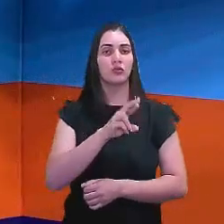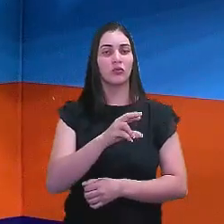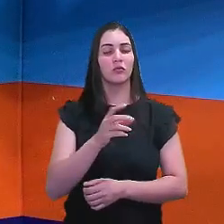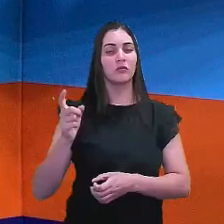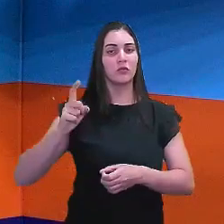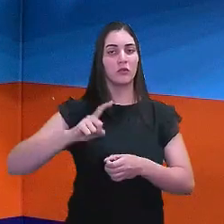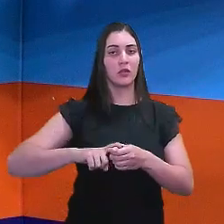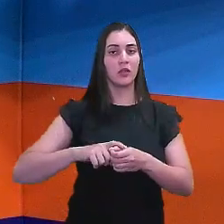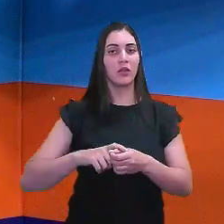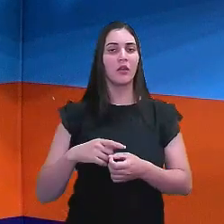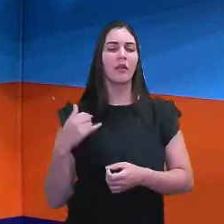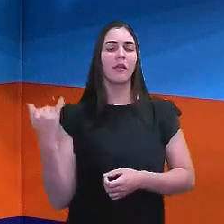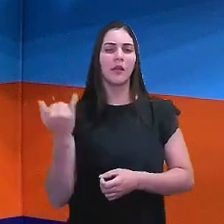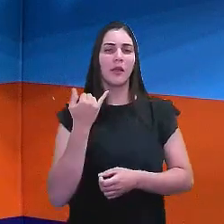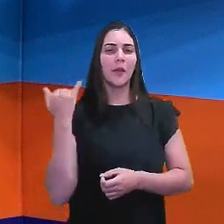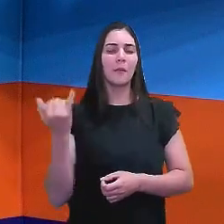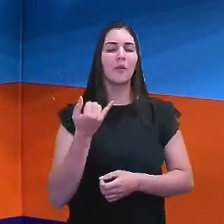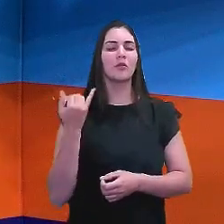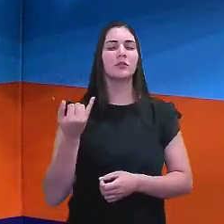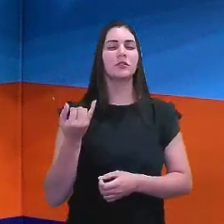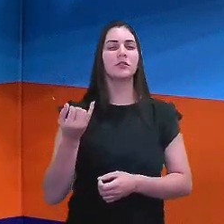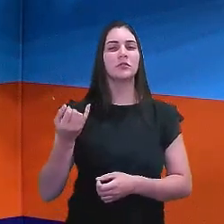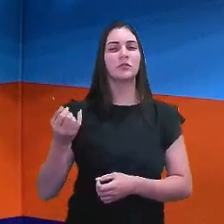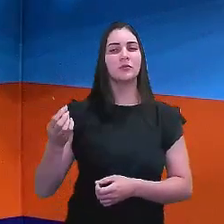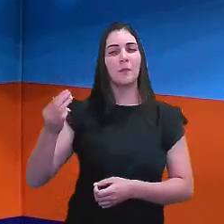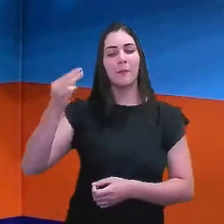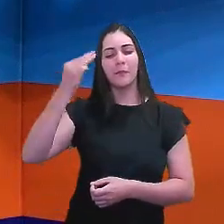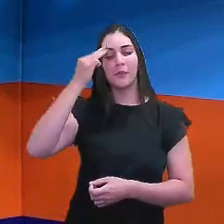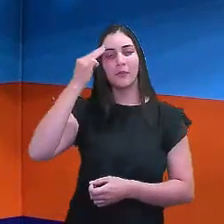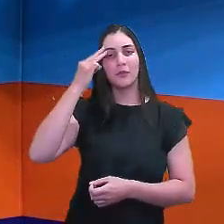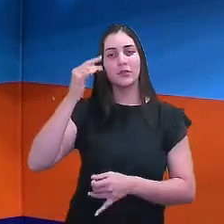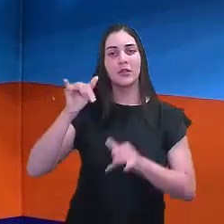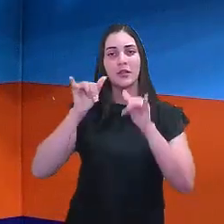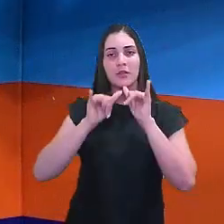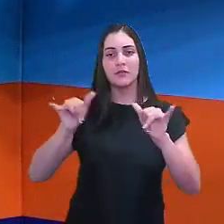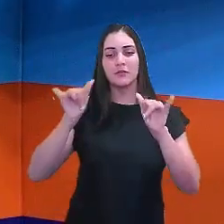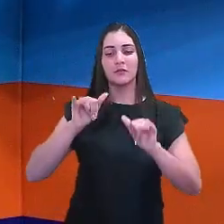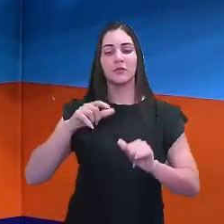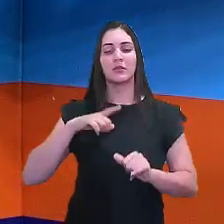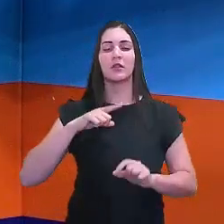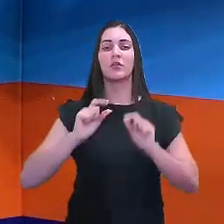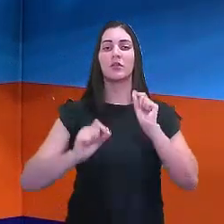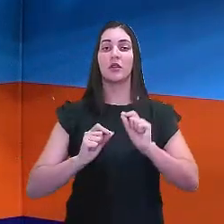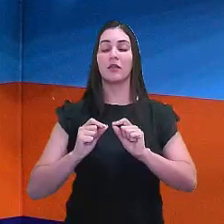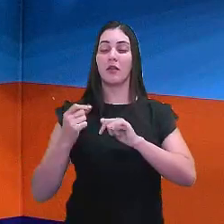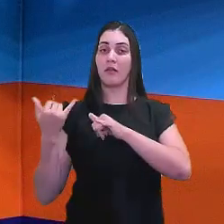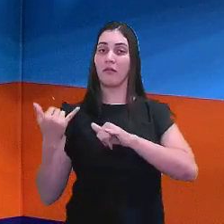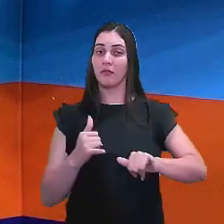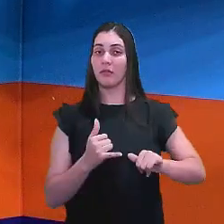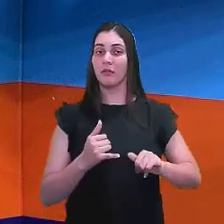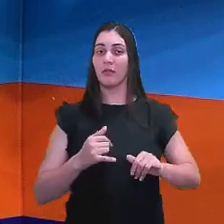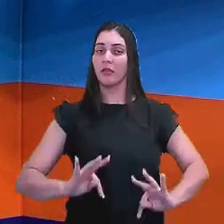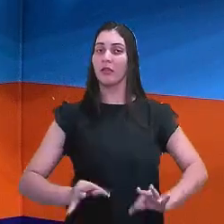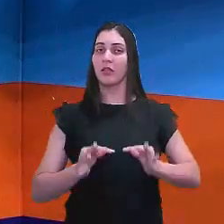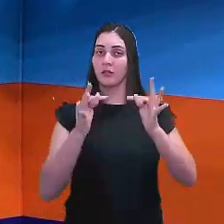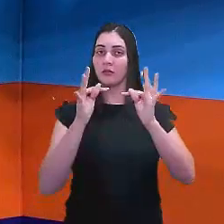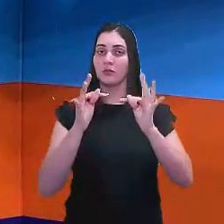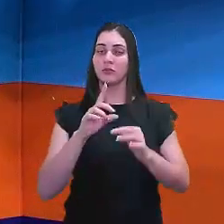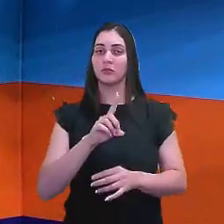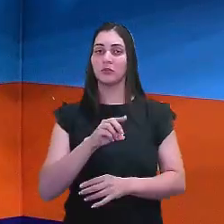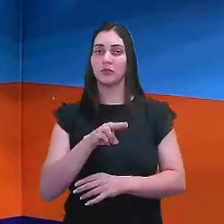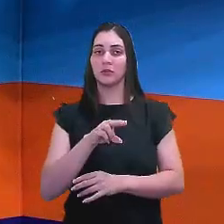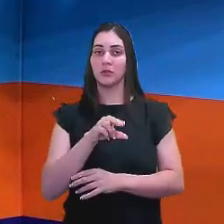vocês agora guardarem essas informações que vão vir agora, porque essa tecnologia do DNA recombinante tem a ver com